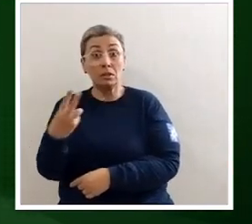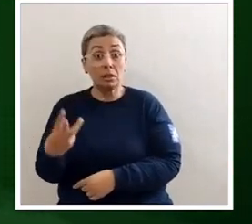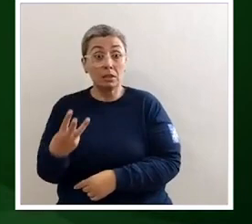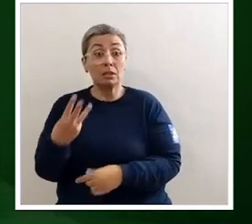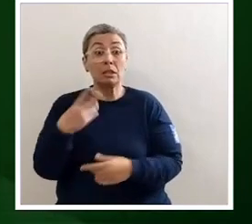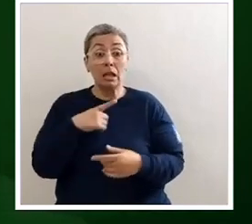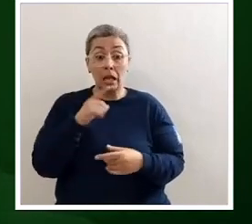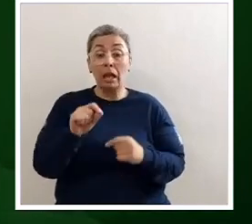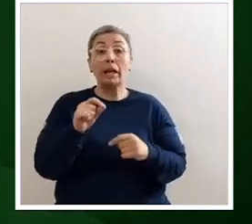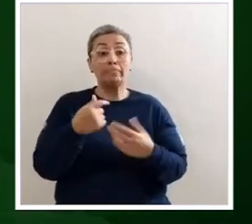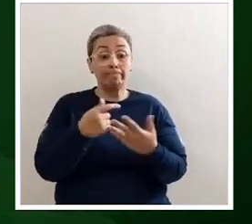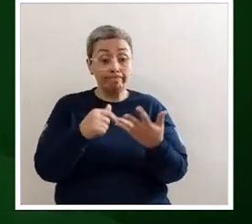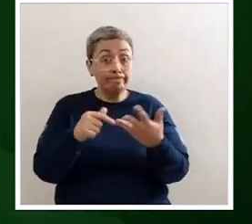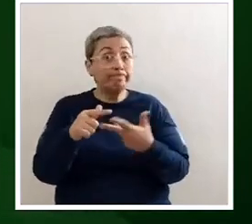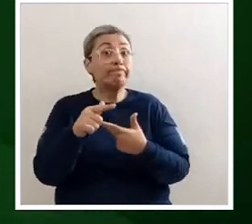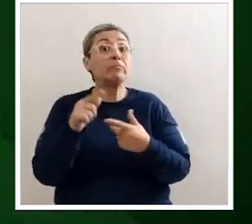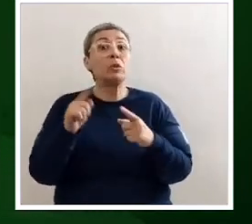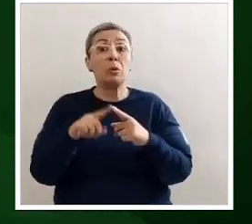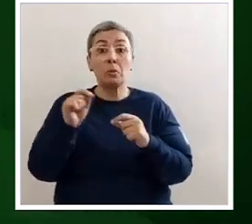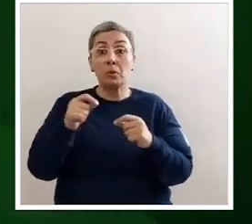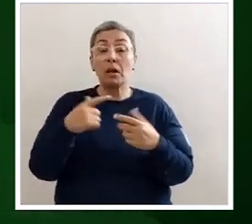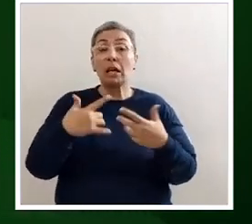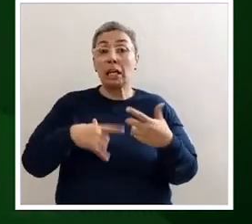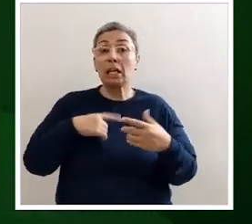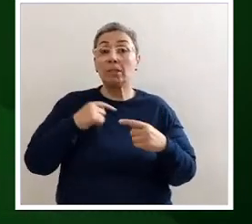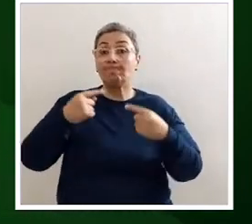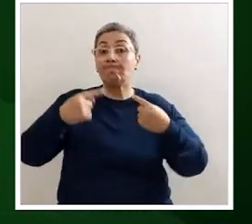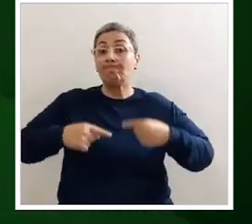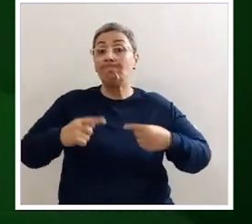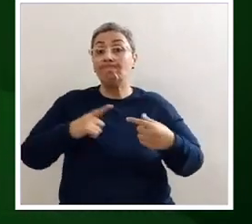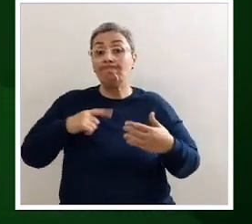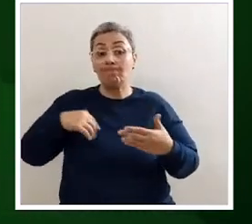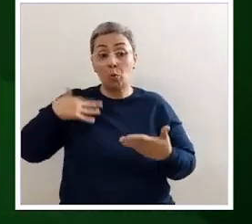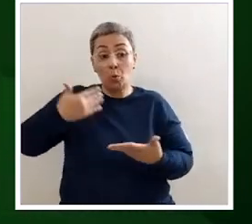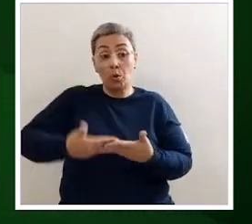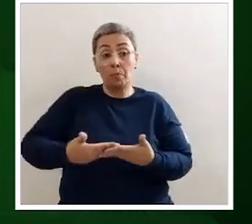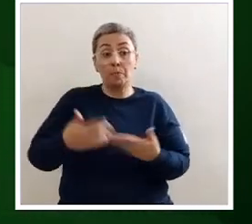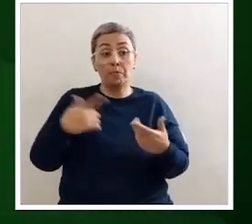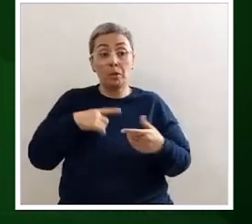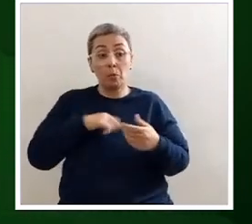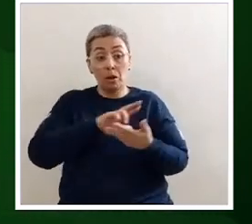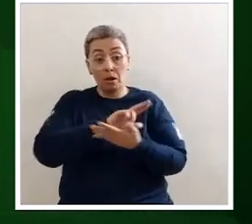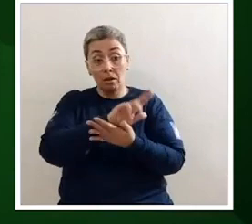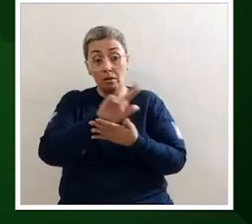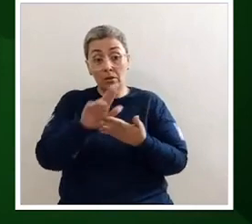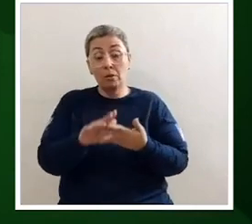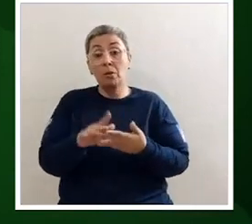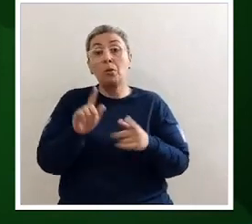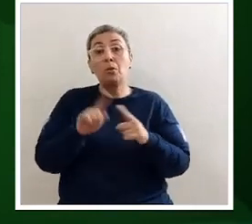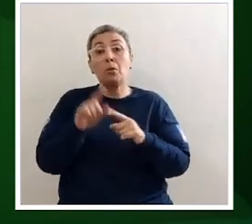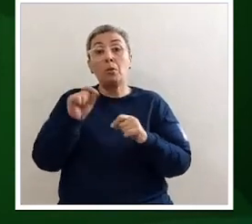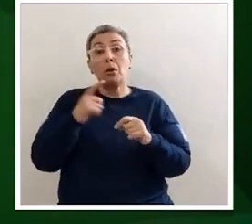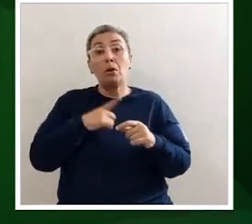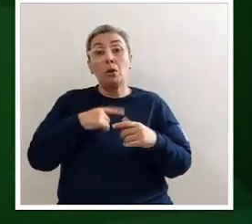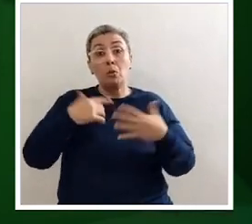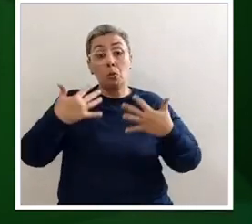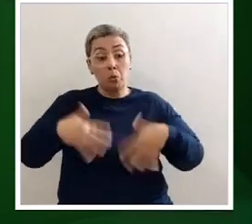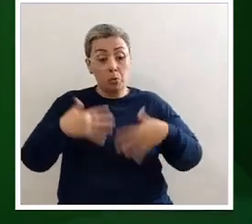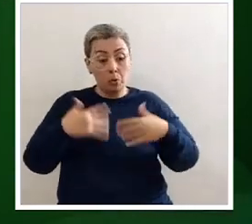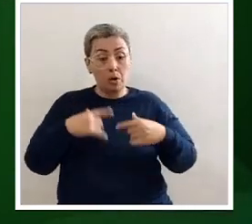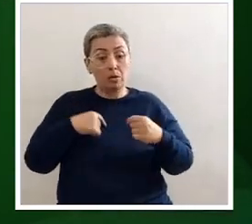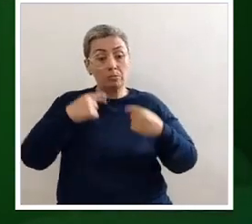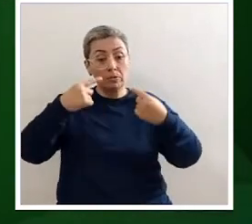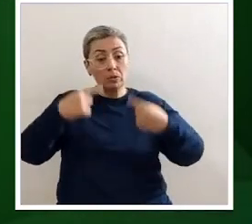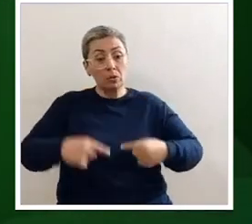são essas coisas que a gente diz que ainda é Um Desafio né dentre tantas outras um dos grandes